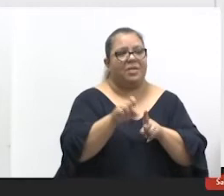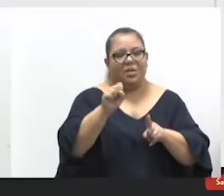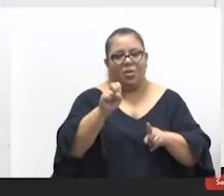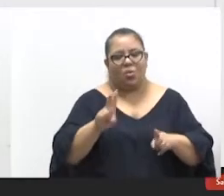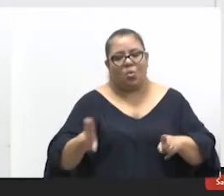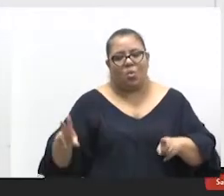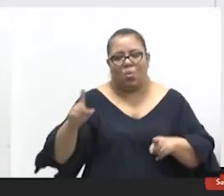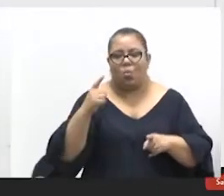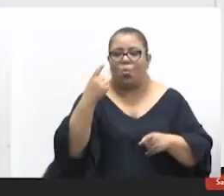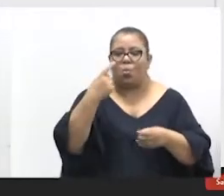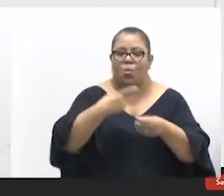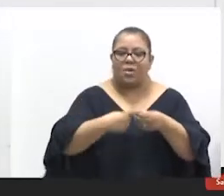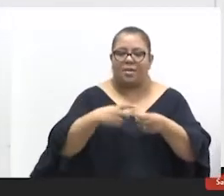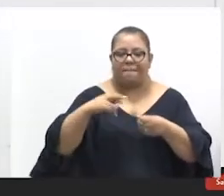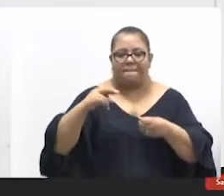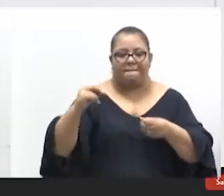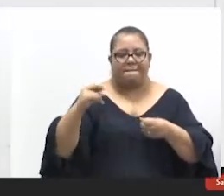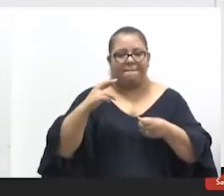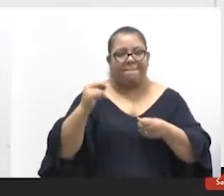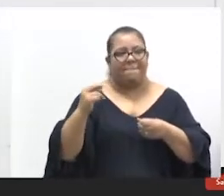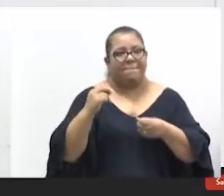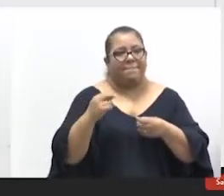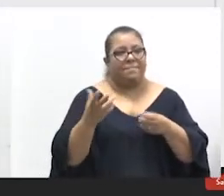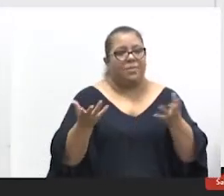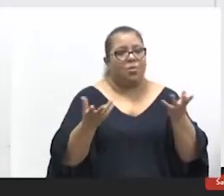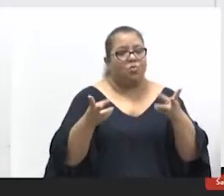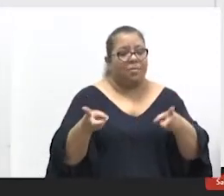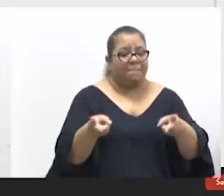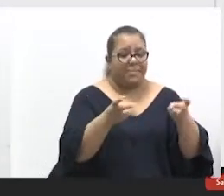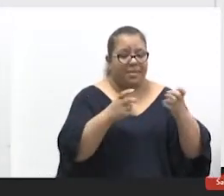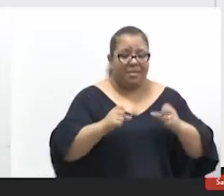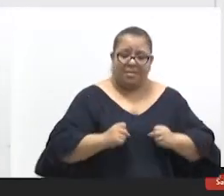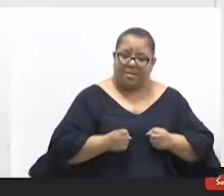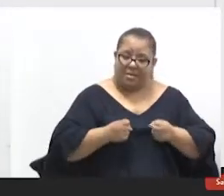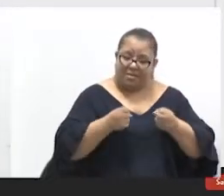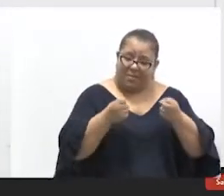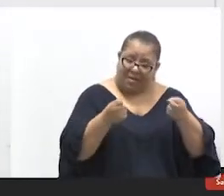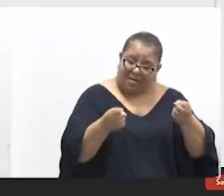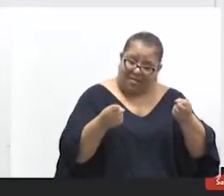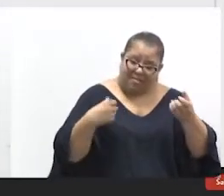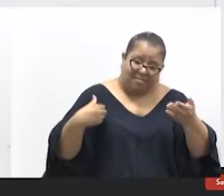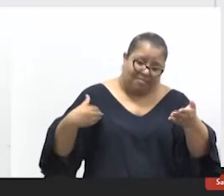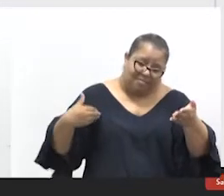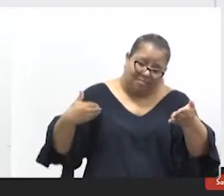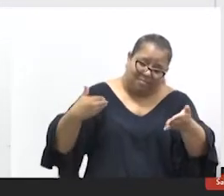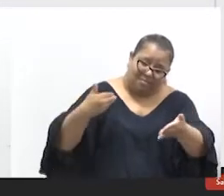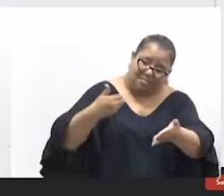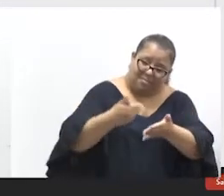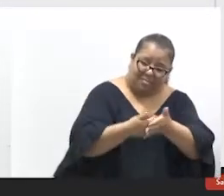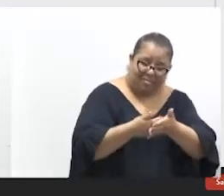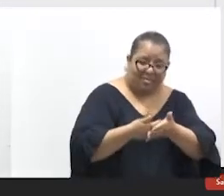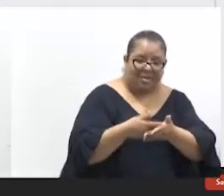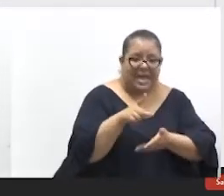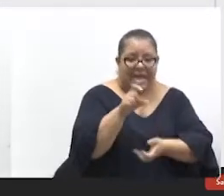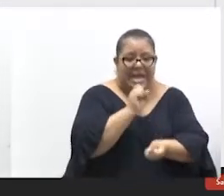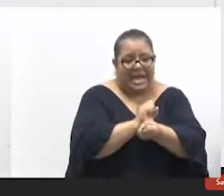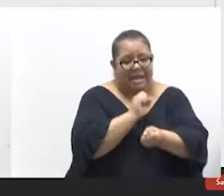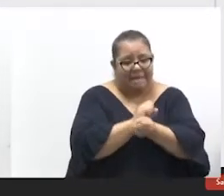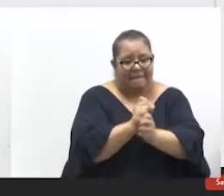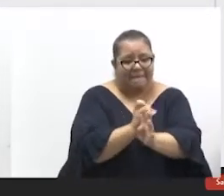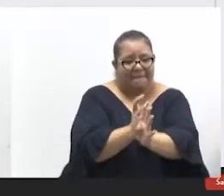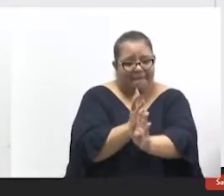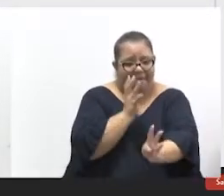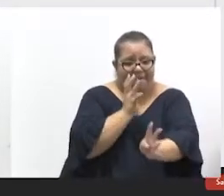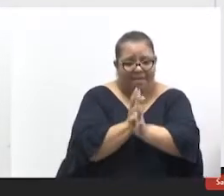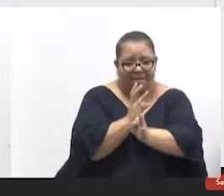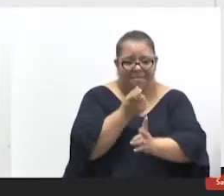em Rondonópolis. Então, a gente percebe o grande desafio daquelas pessoas em espera e em tratamento,